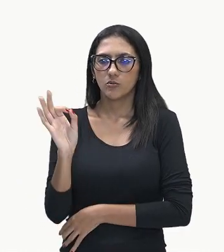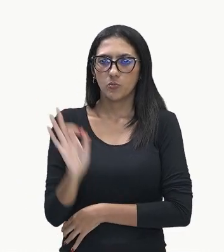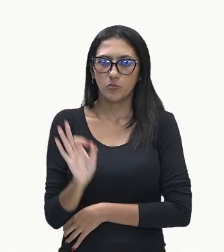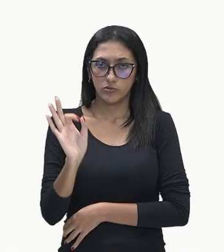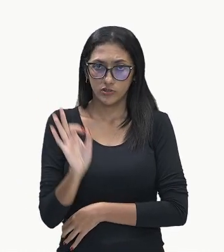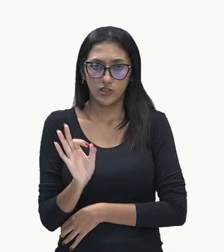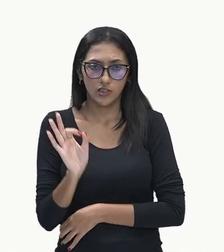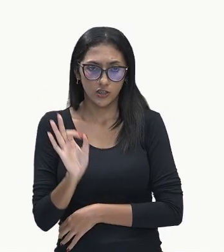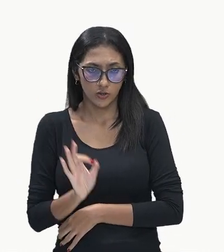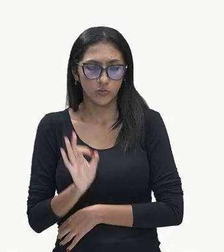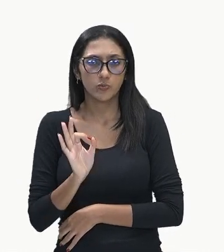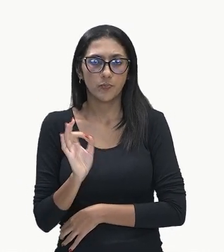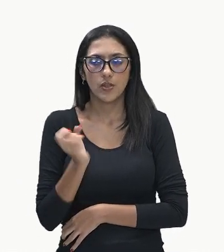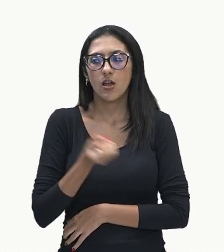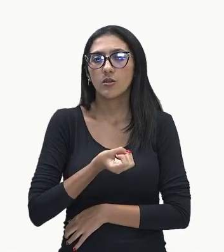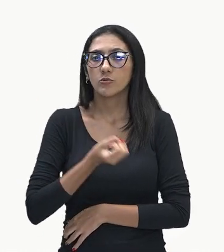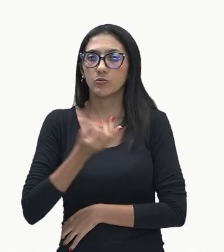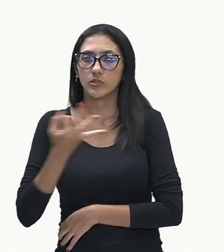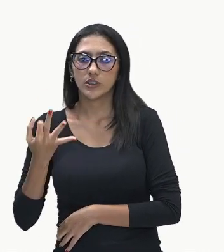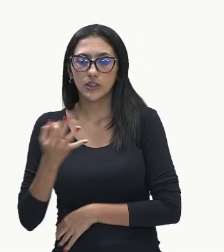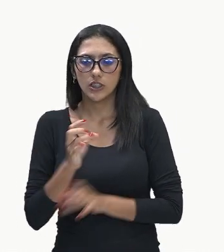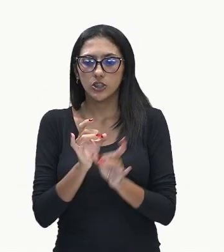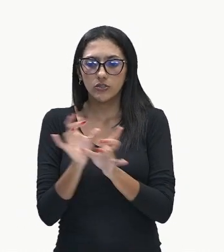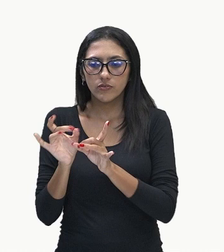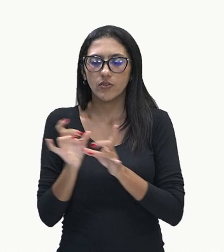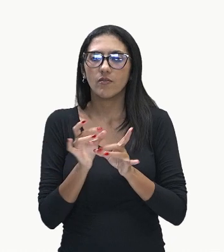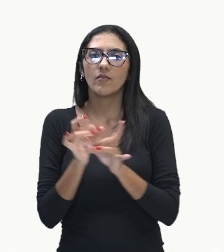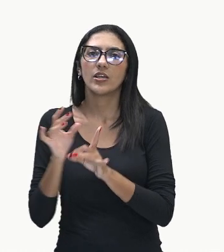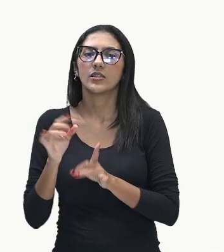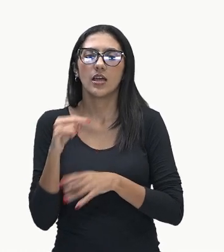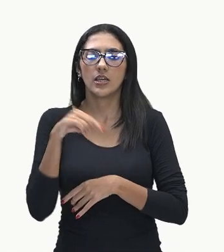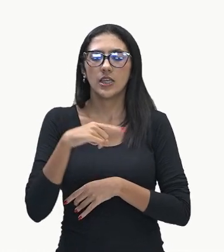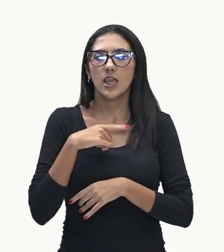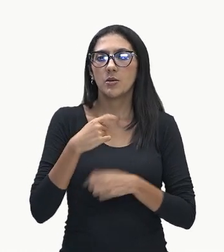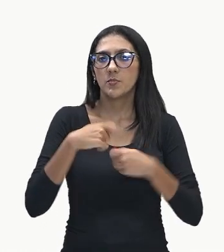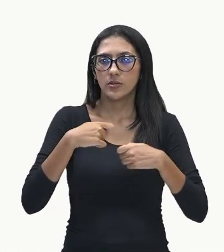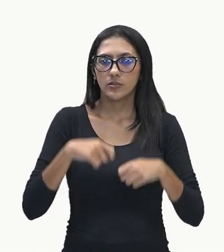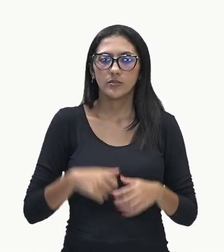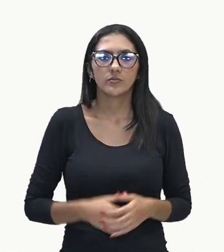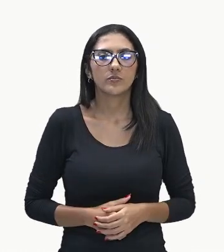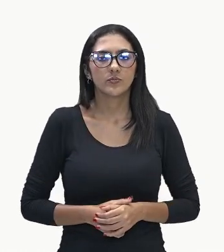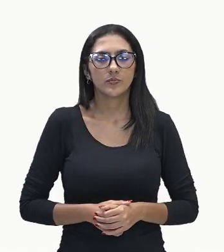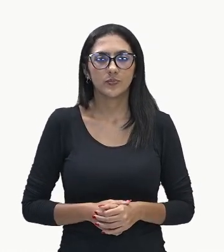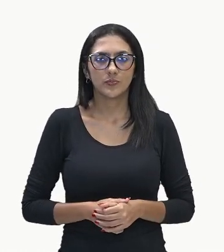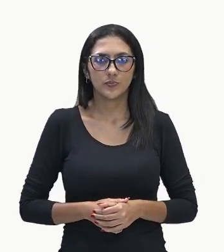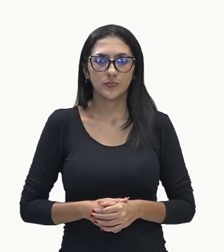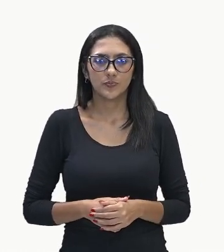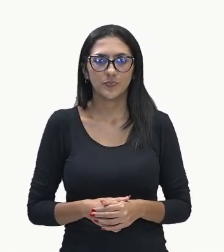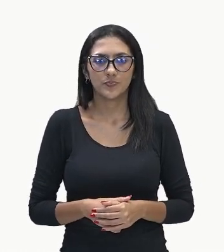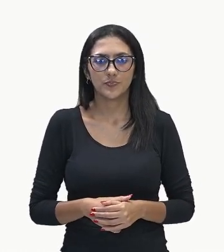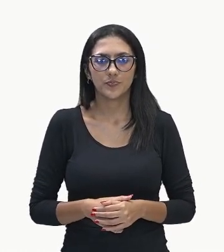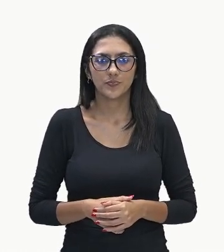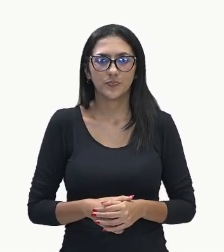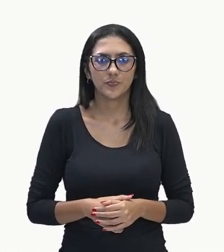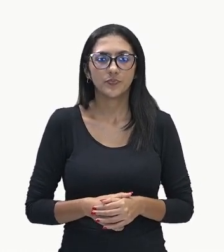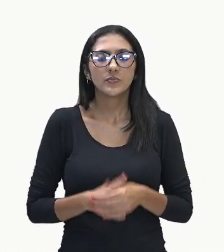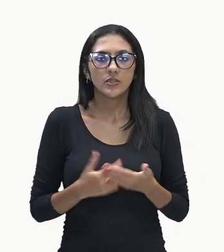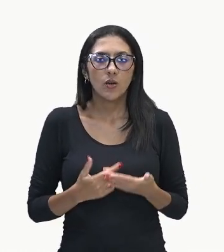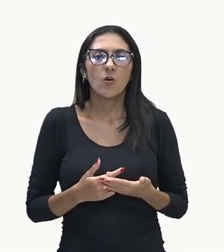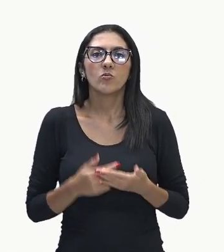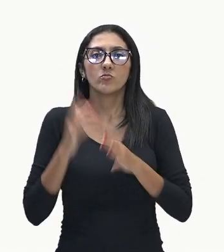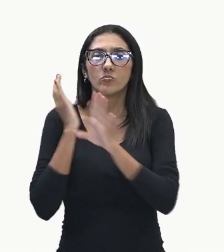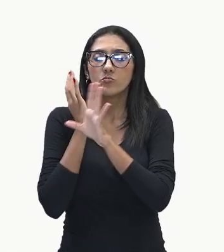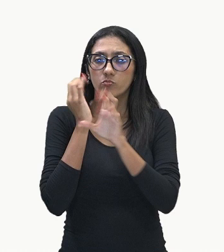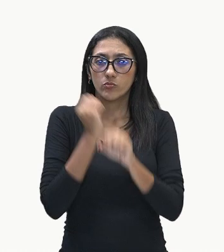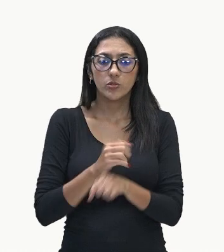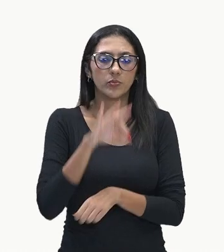o valor total de vendas que ele realizar no mês. Então, o que é que nós temos? Que o salário